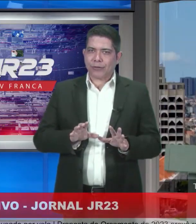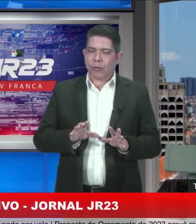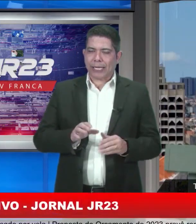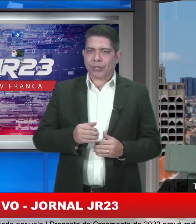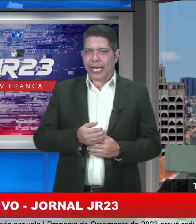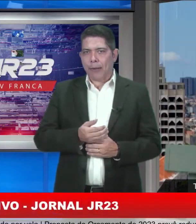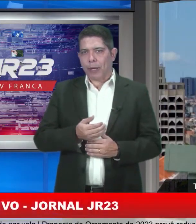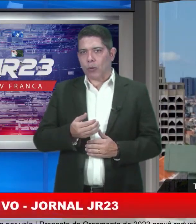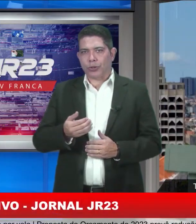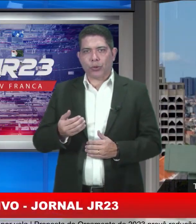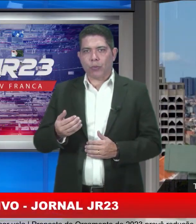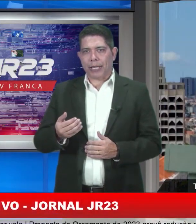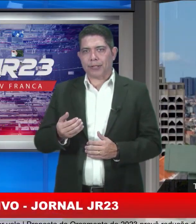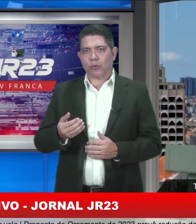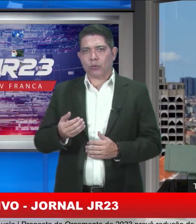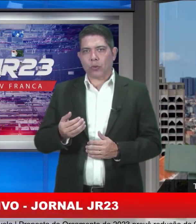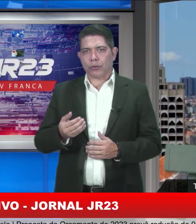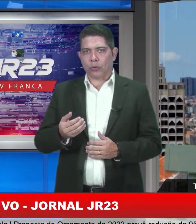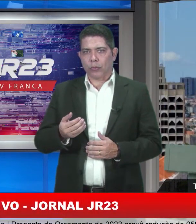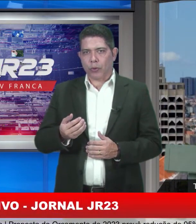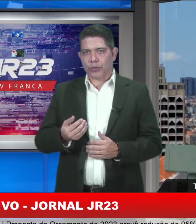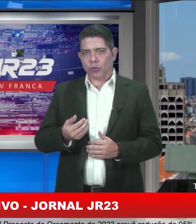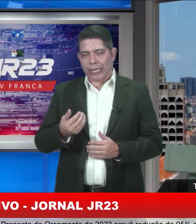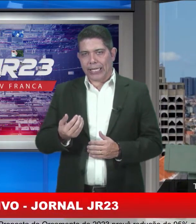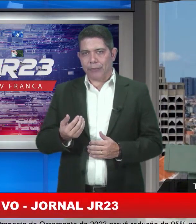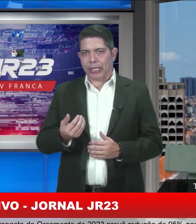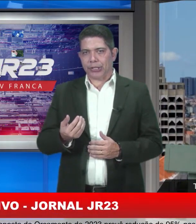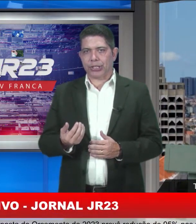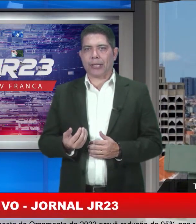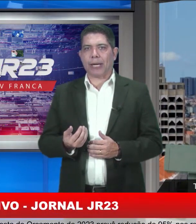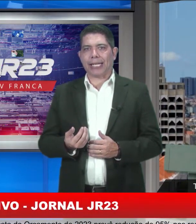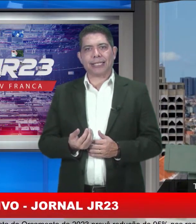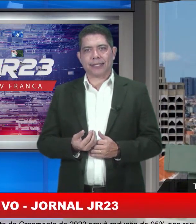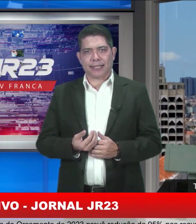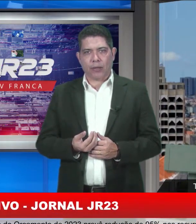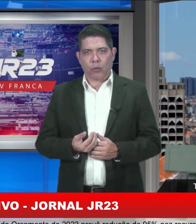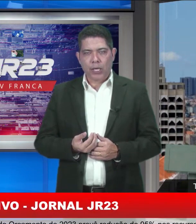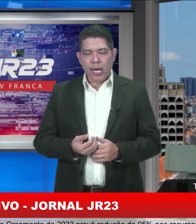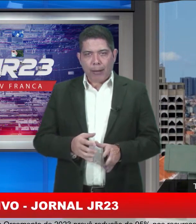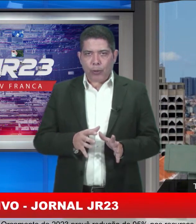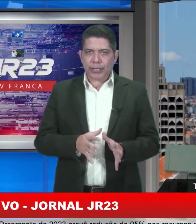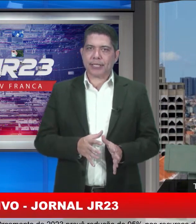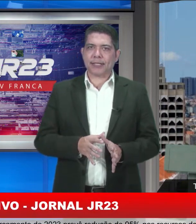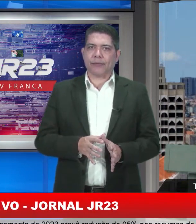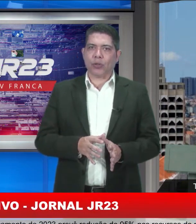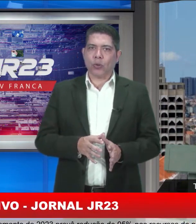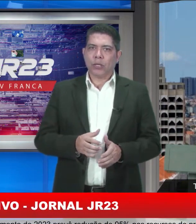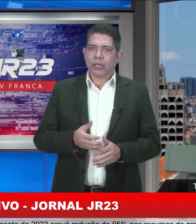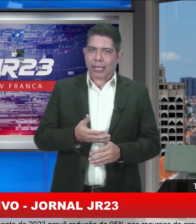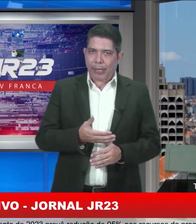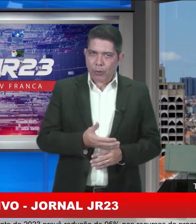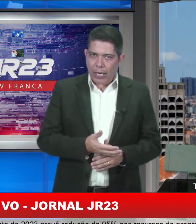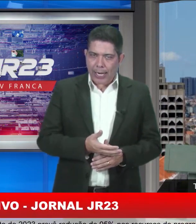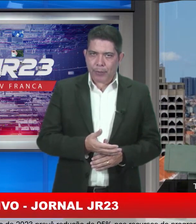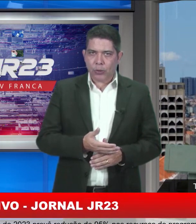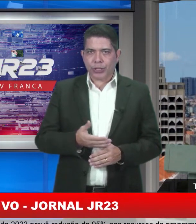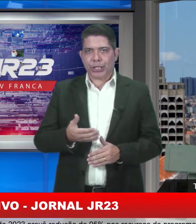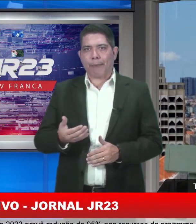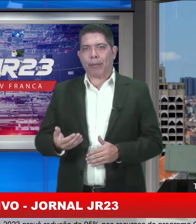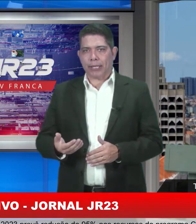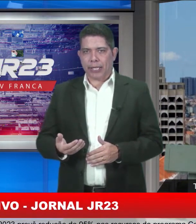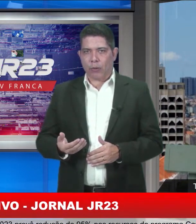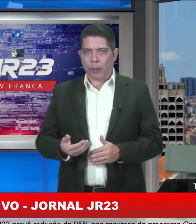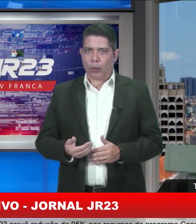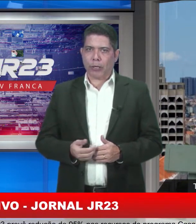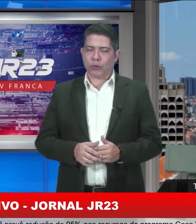Esse caso é um caso que repercutiu no Brasil todo, pois um crime que chama a atenção. A Polícia Civil trabalhou rápido e